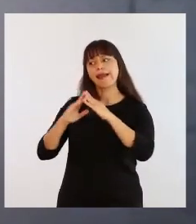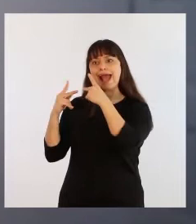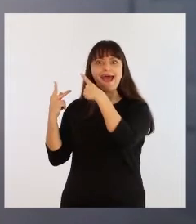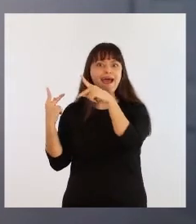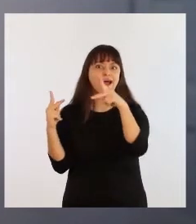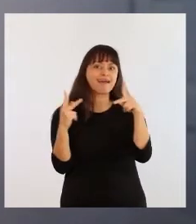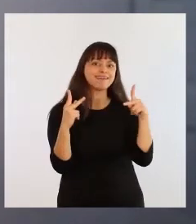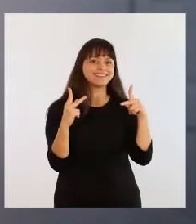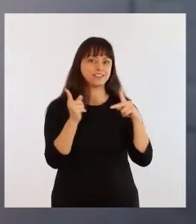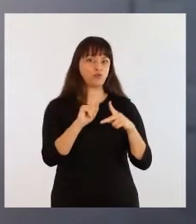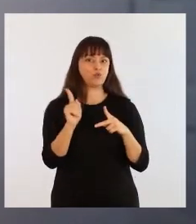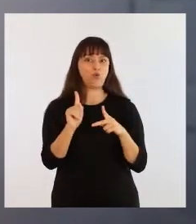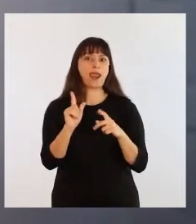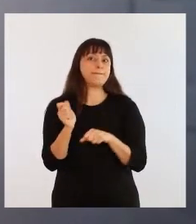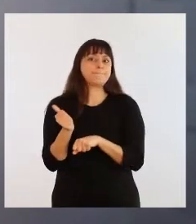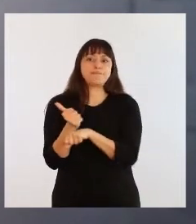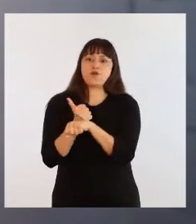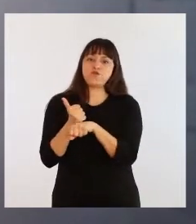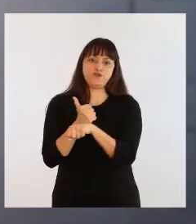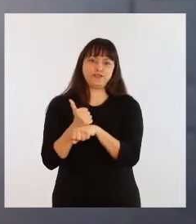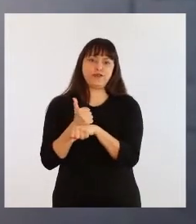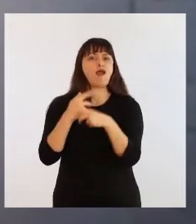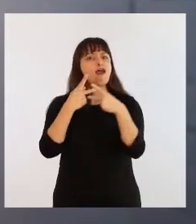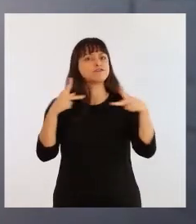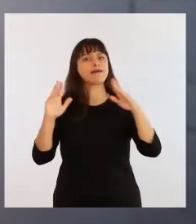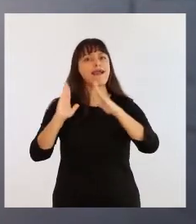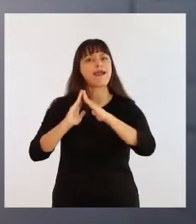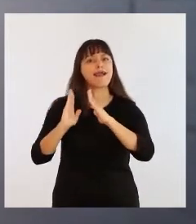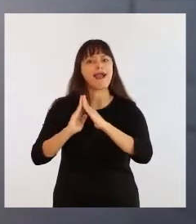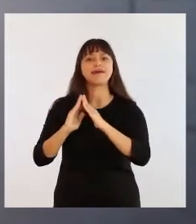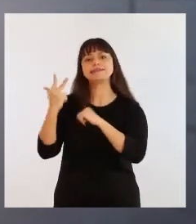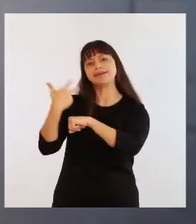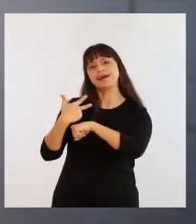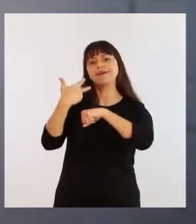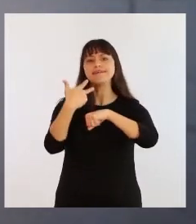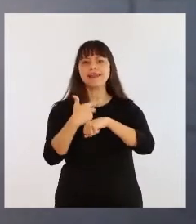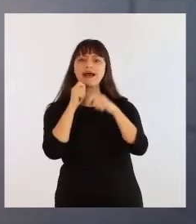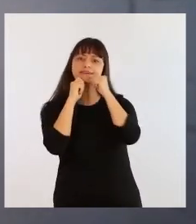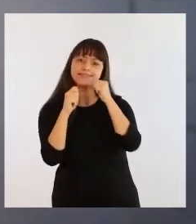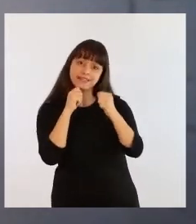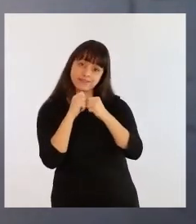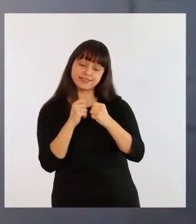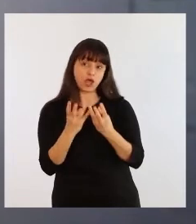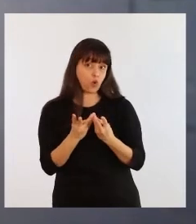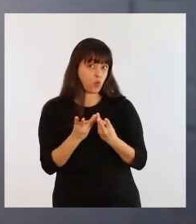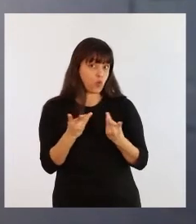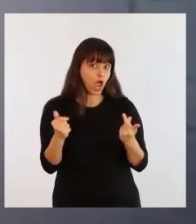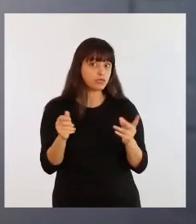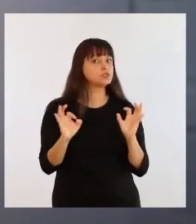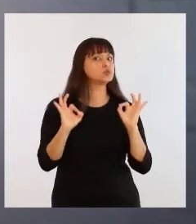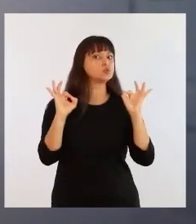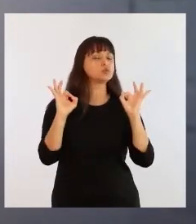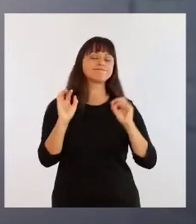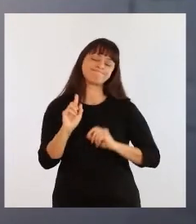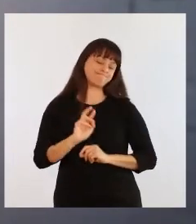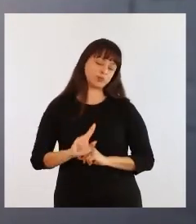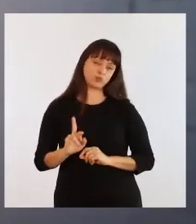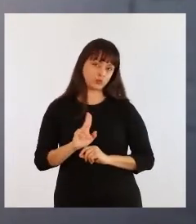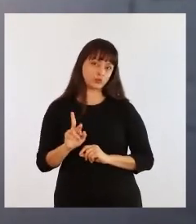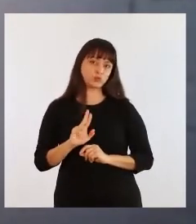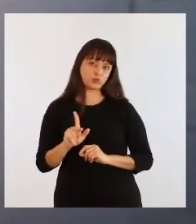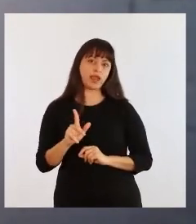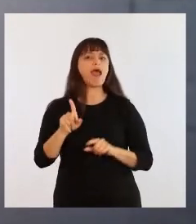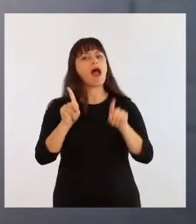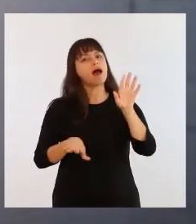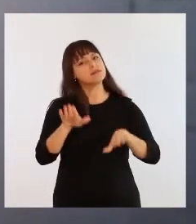relativamente improvisadas, com os equipamentos que cada pessoa tinha à disposição. A qualidade técnica das imagens e